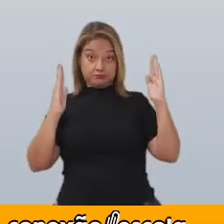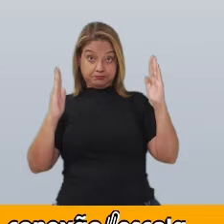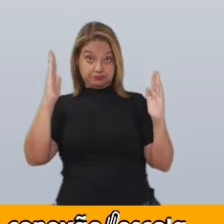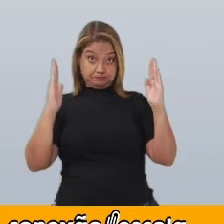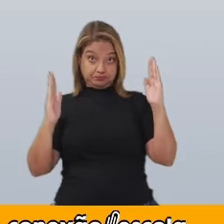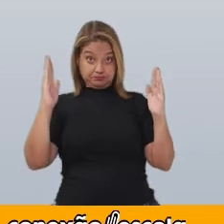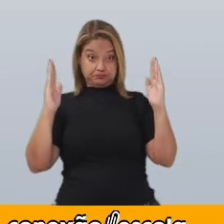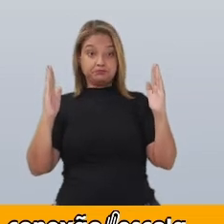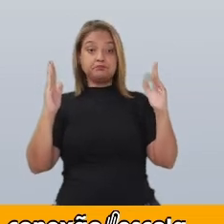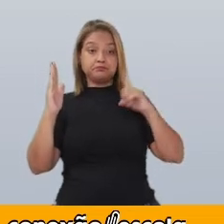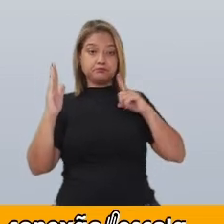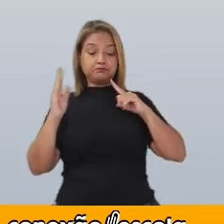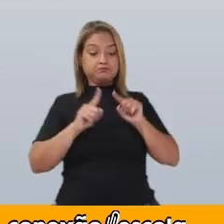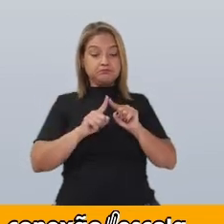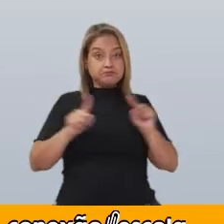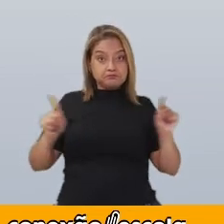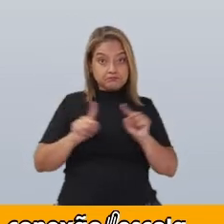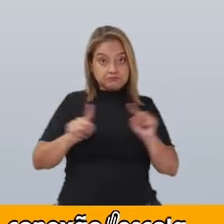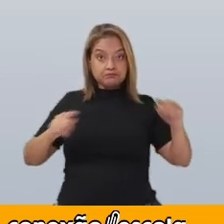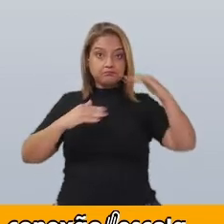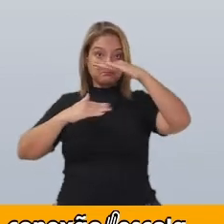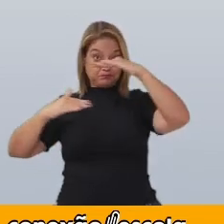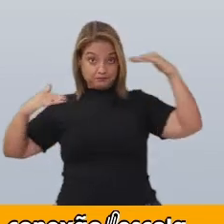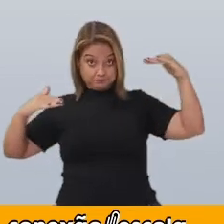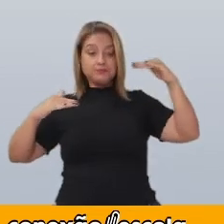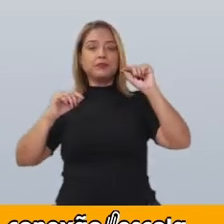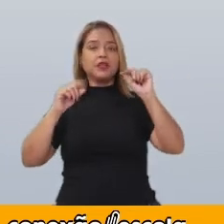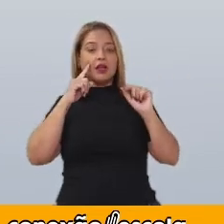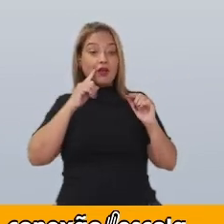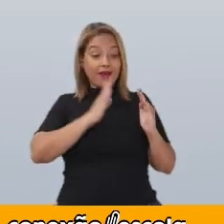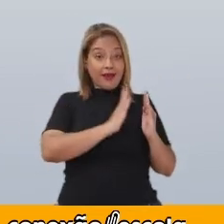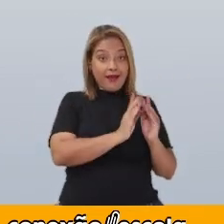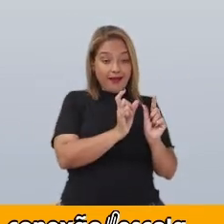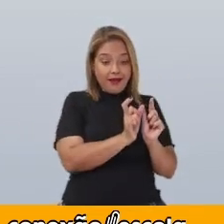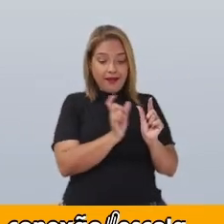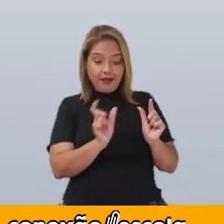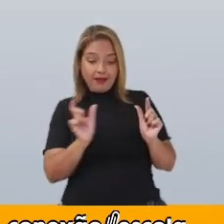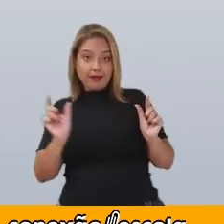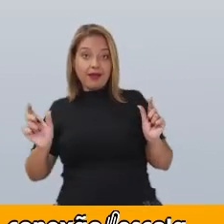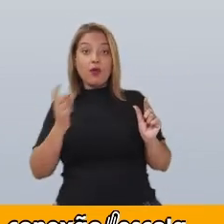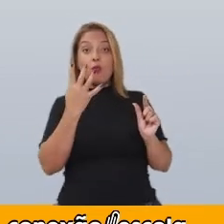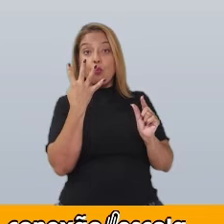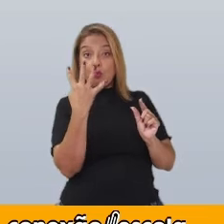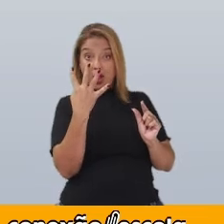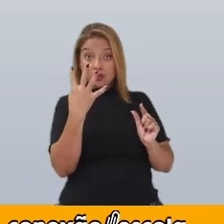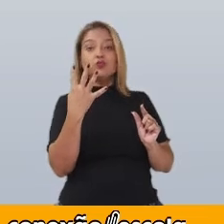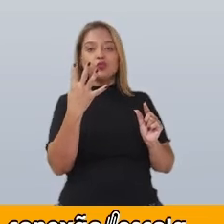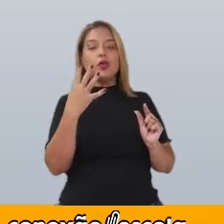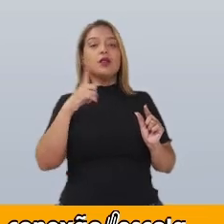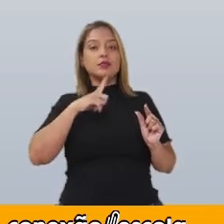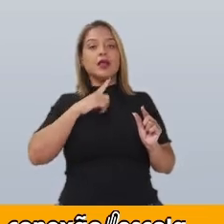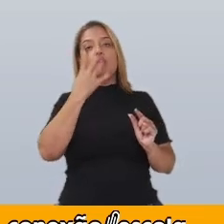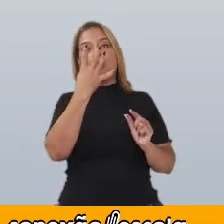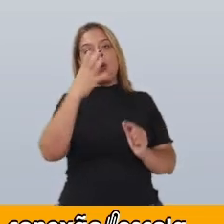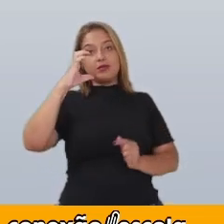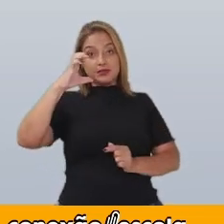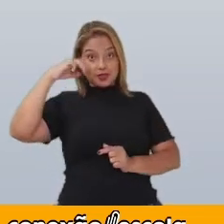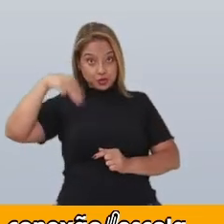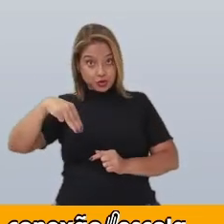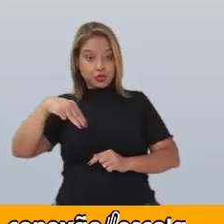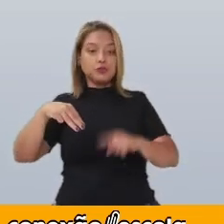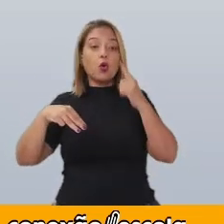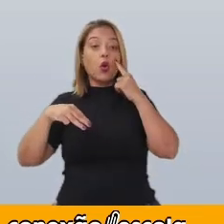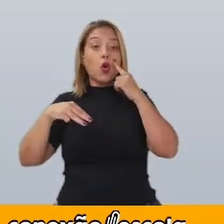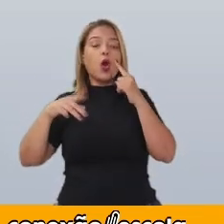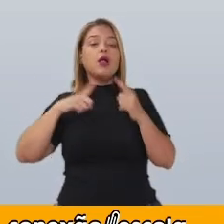esse lado, ele preenche 4 quadradinhos, então ele tem 4 centímetros. No retângulo, o